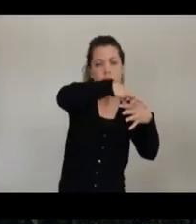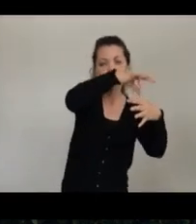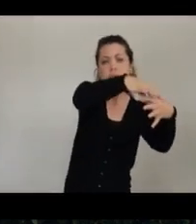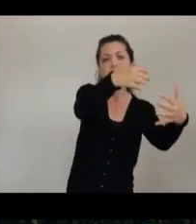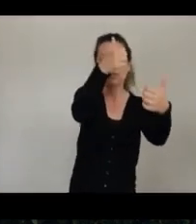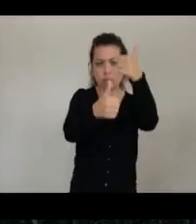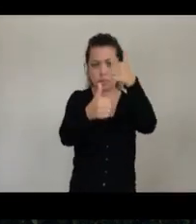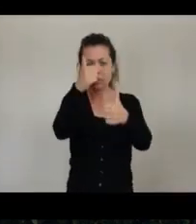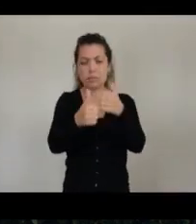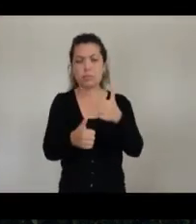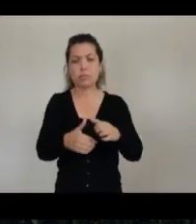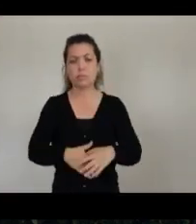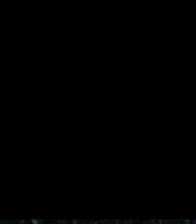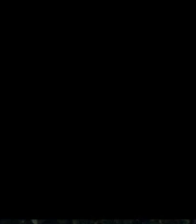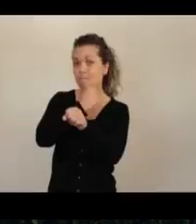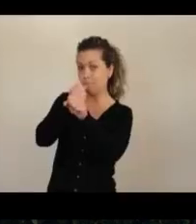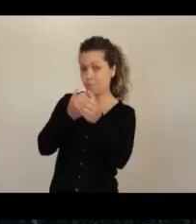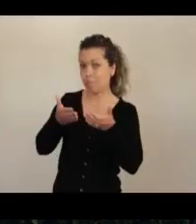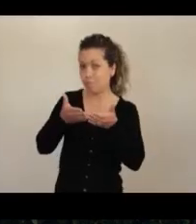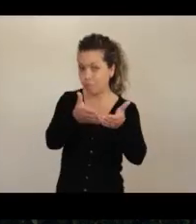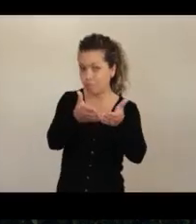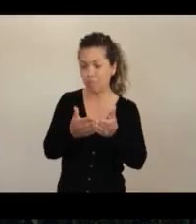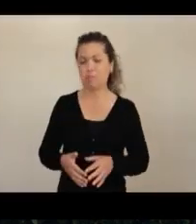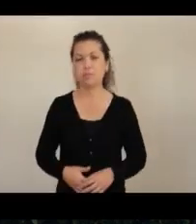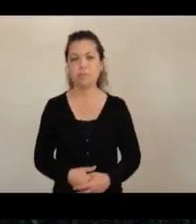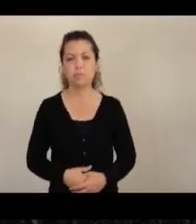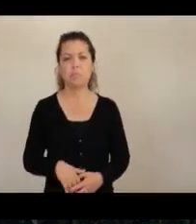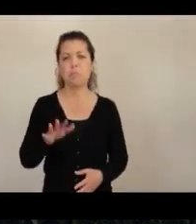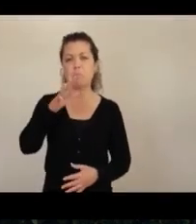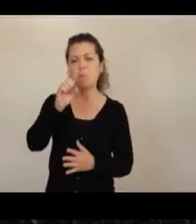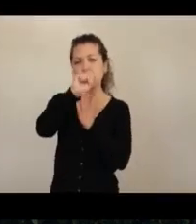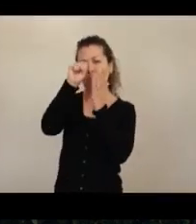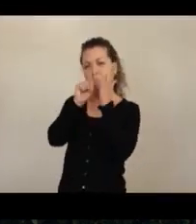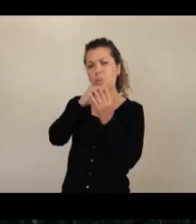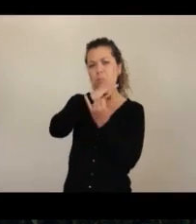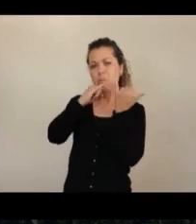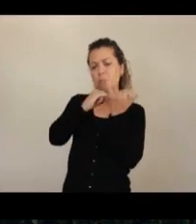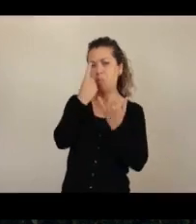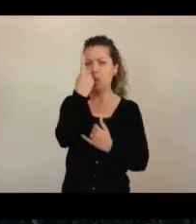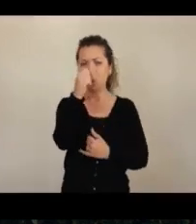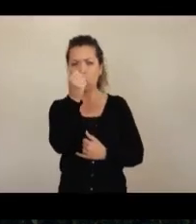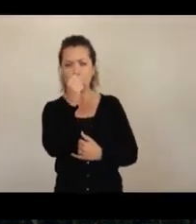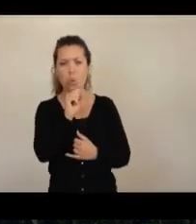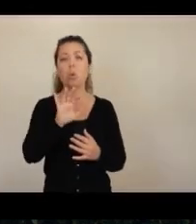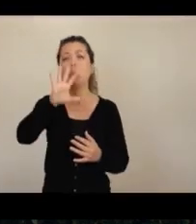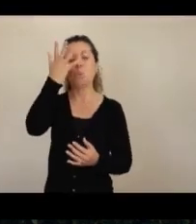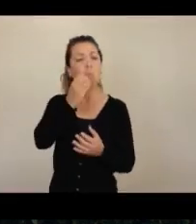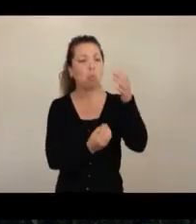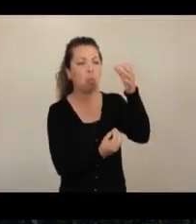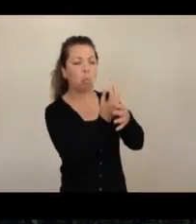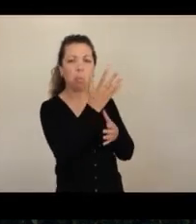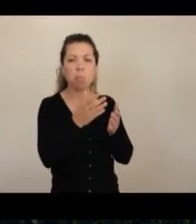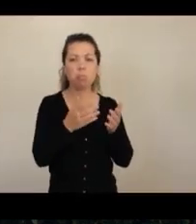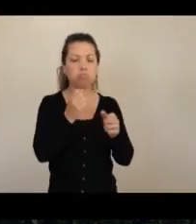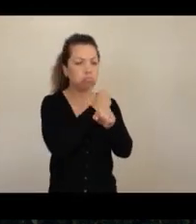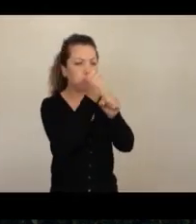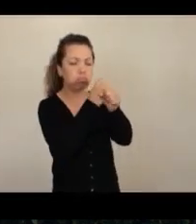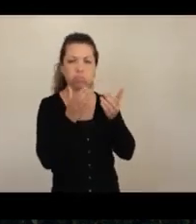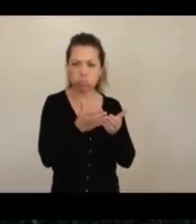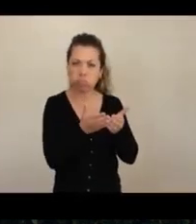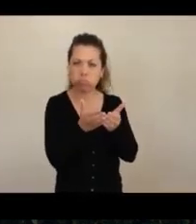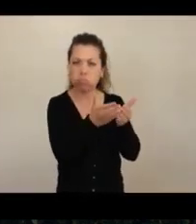idealizada. Foi necessário, no entanto, esperar mais alguns anos para que a ideia desta grande obra hidráulica fosse concretizada.